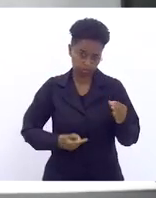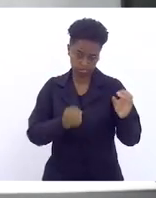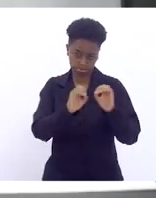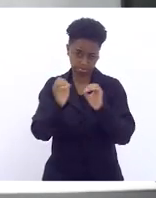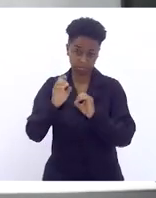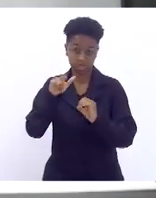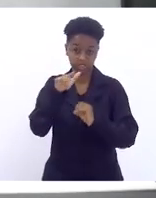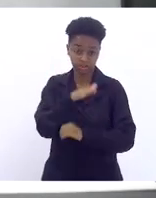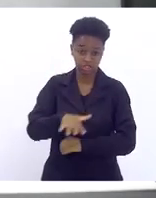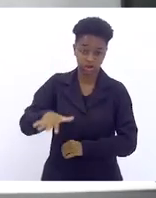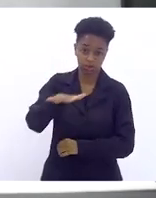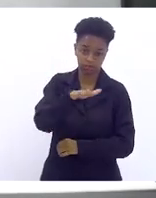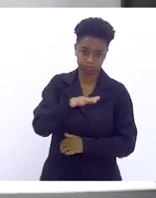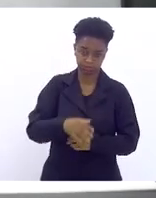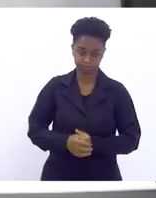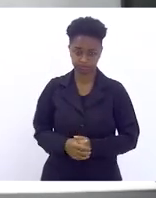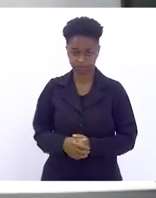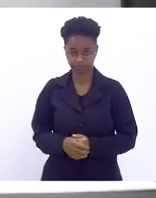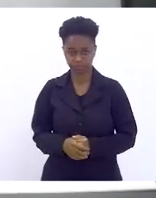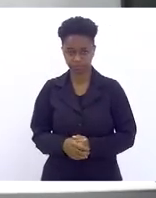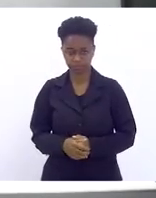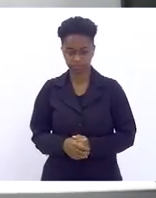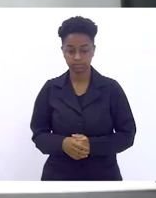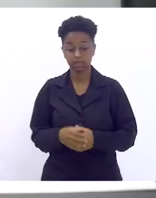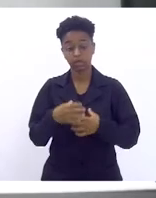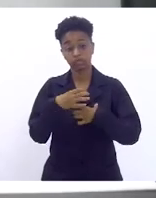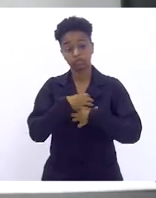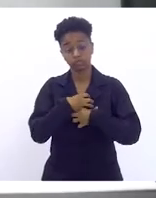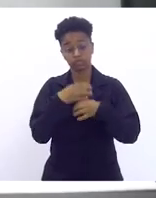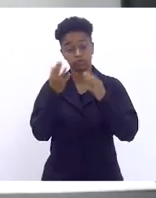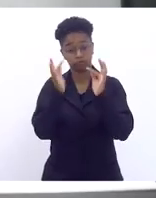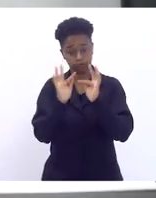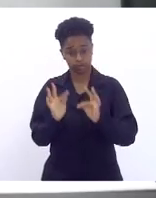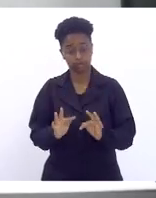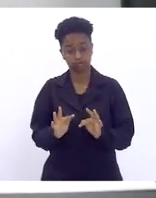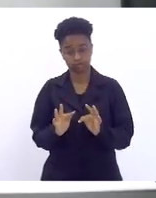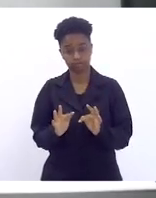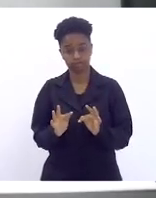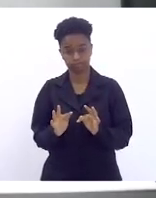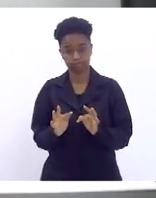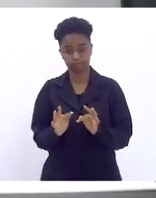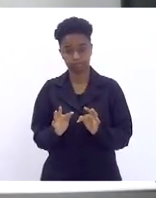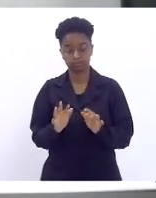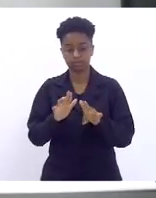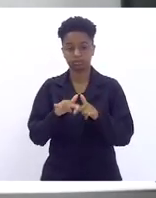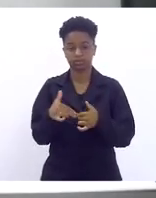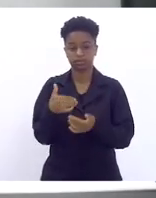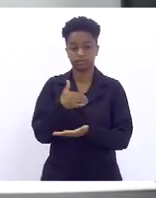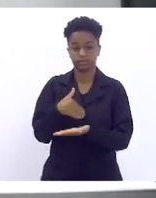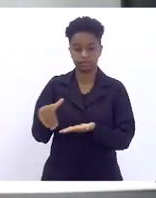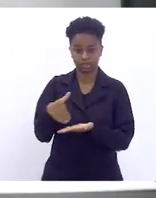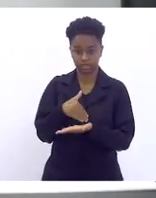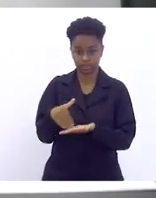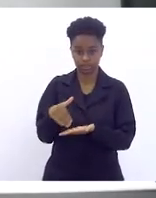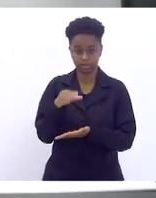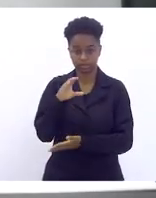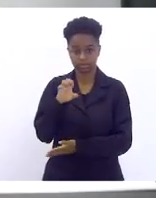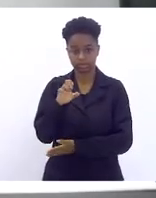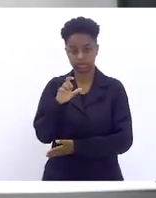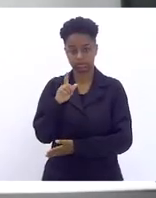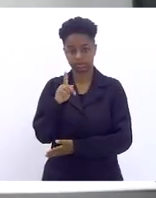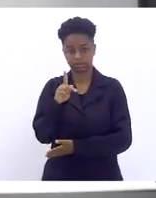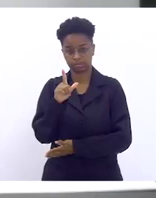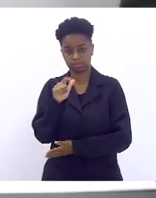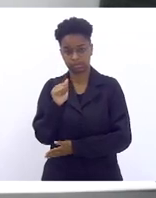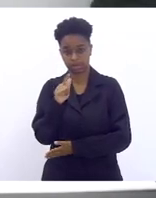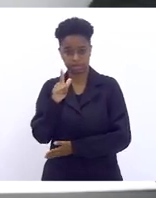em geral e fico muito feliz da secretaria a serplag é